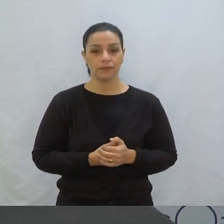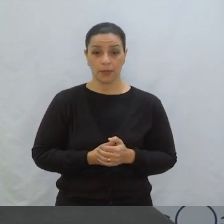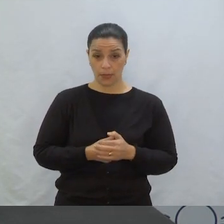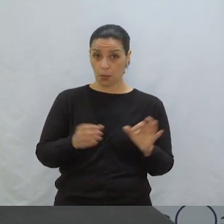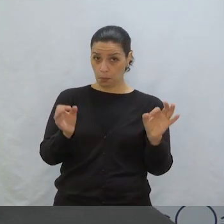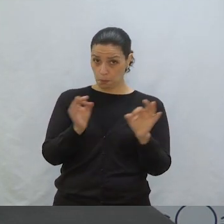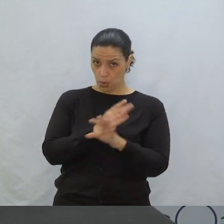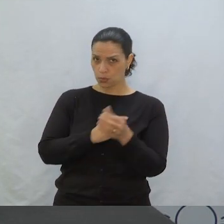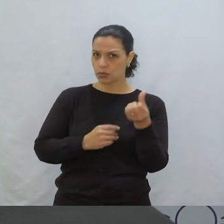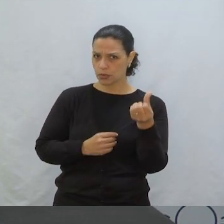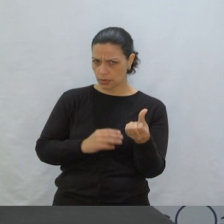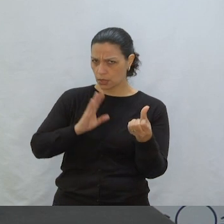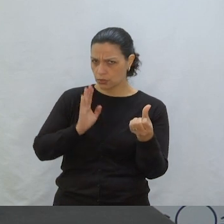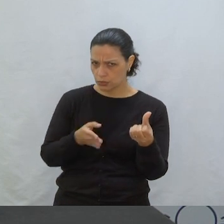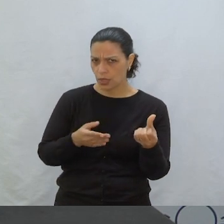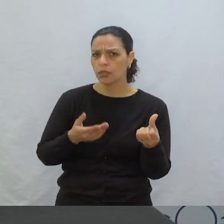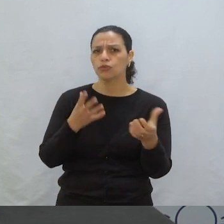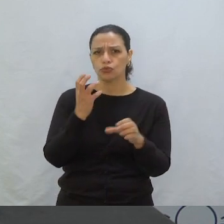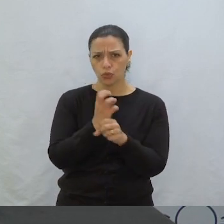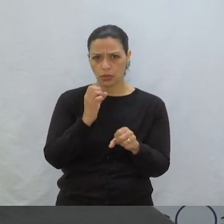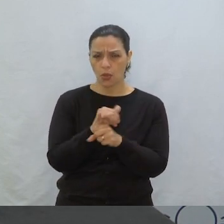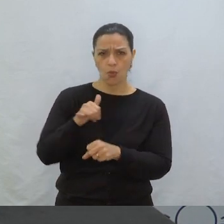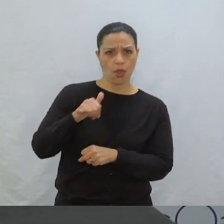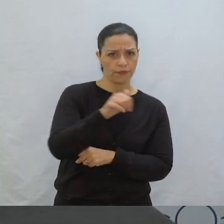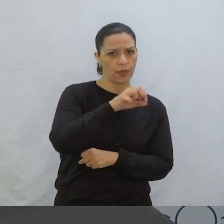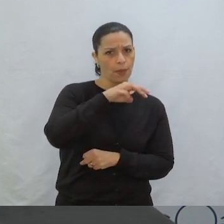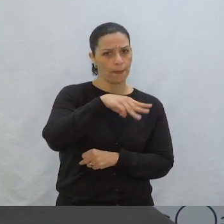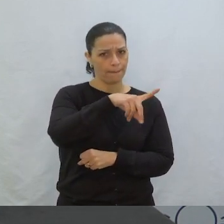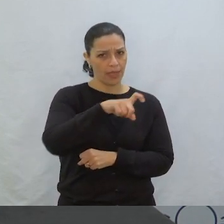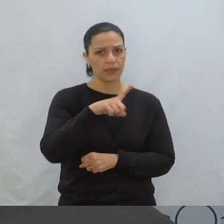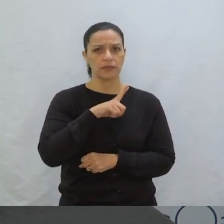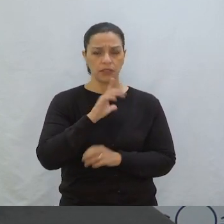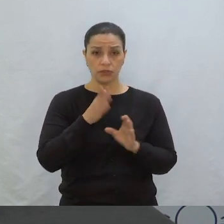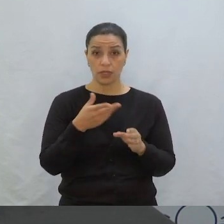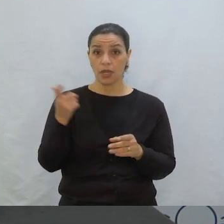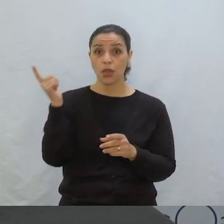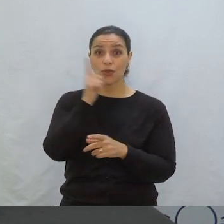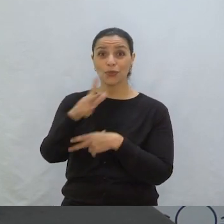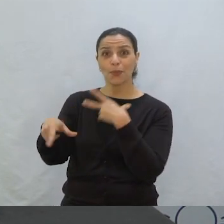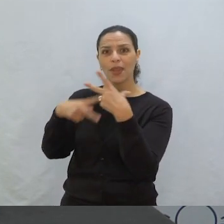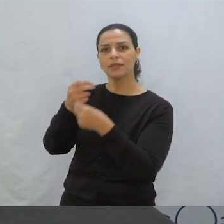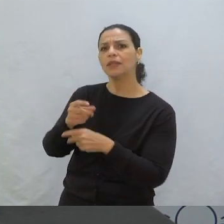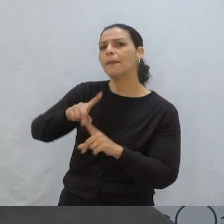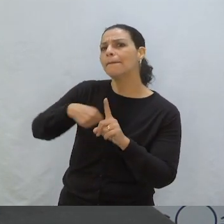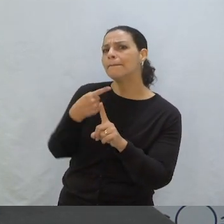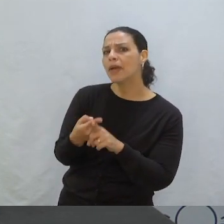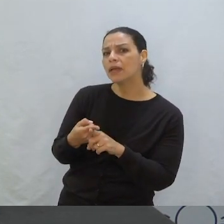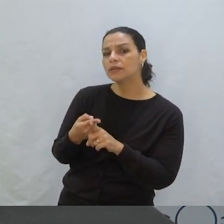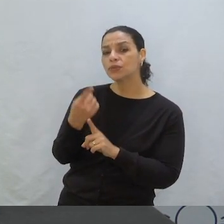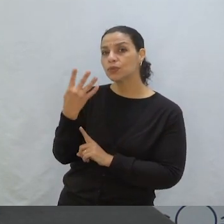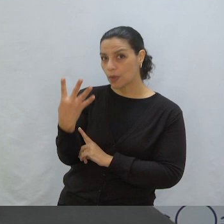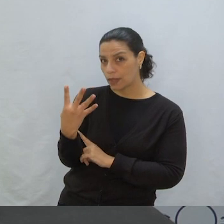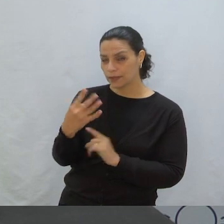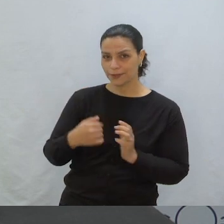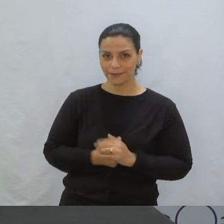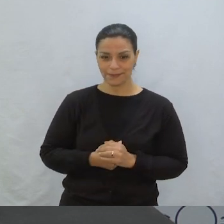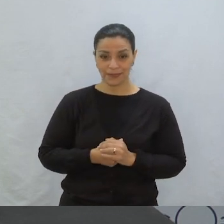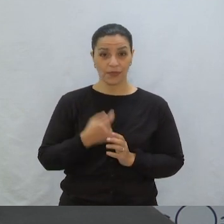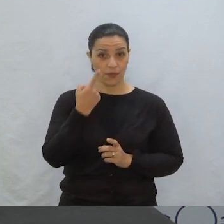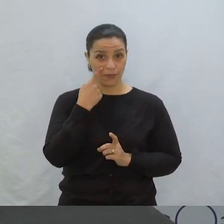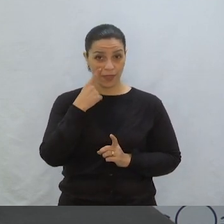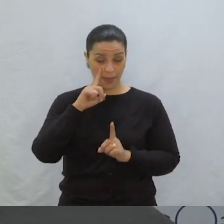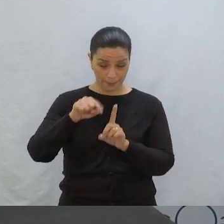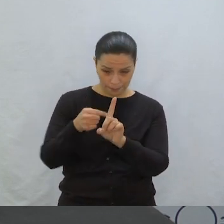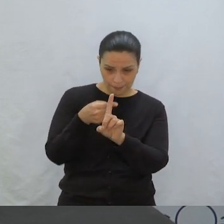1, 2, 3, 4, 5, 6. Então, temos 6, que é a quantidade de 6 aviões que o Max tem. E ele ganhou mais